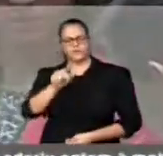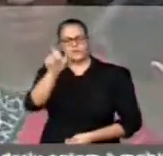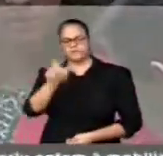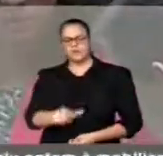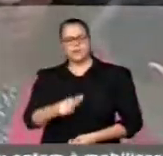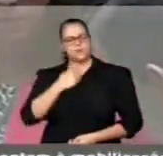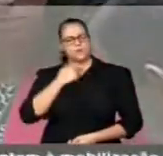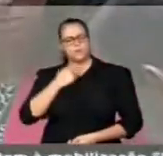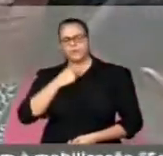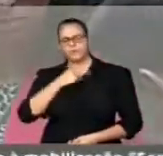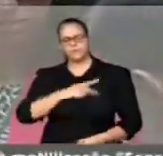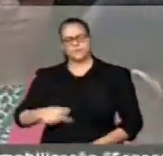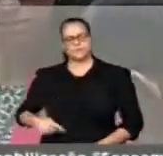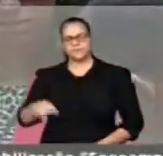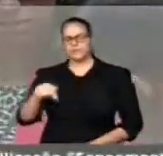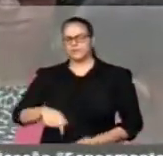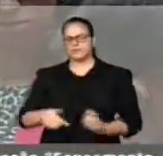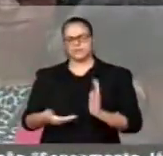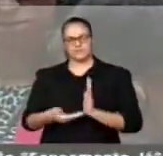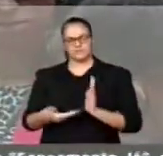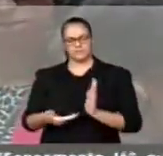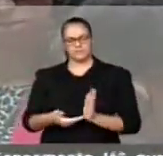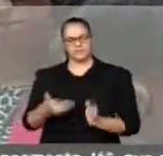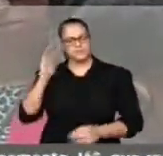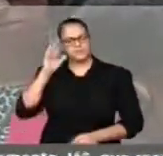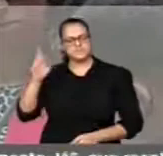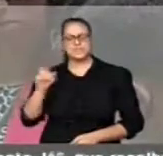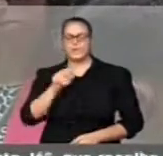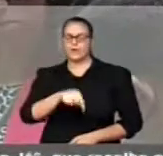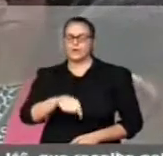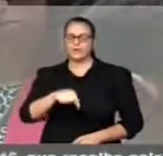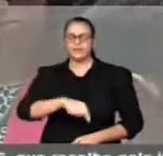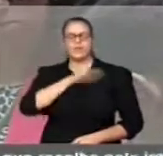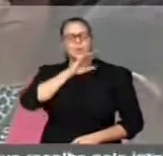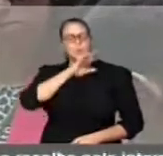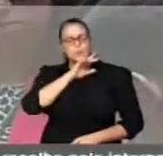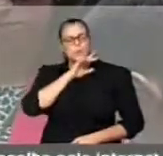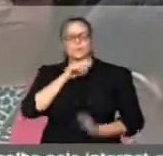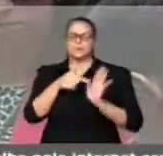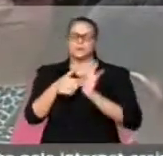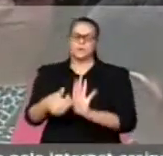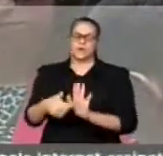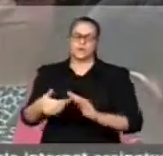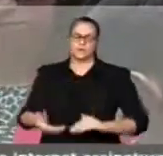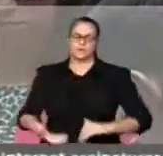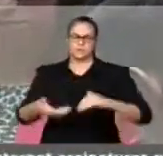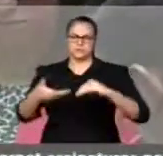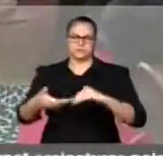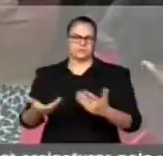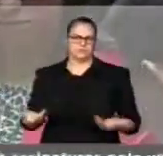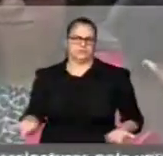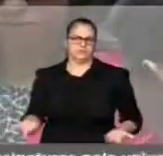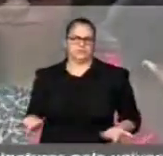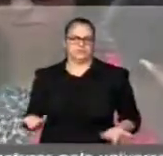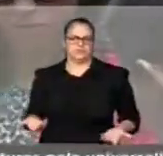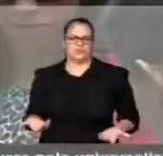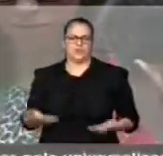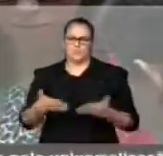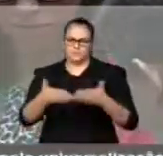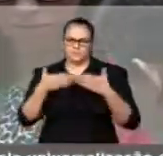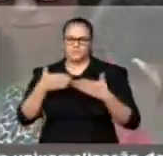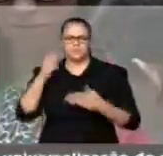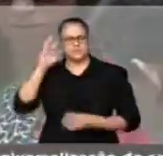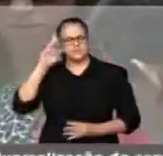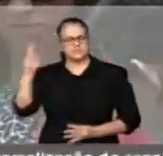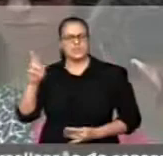de presidir essa casa. Vossa Excelência está expondo negativamente todo o parlamento brasileiro. O que eu peço a Vossa